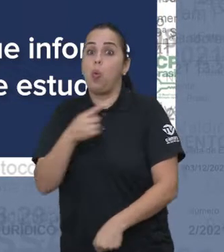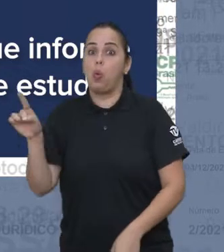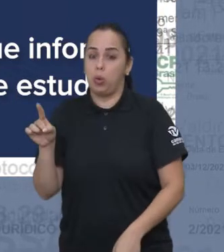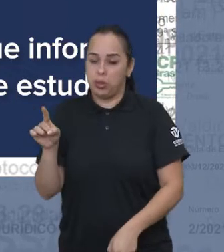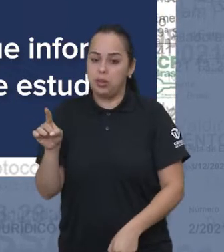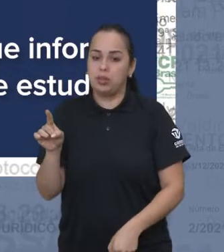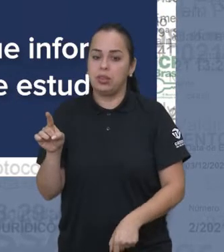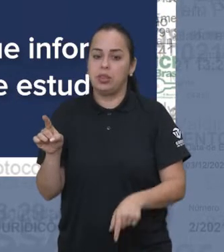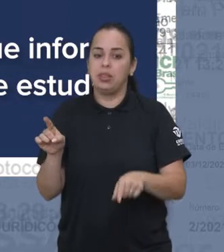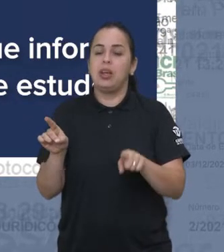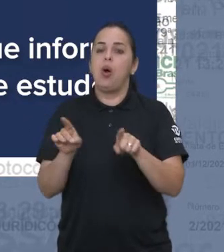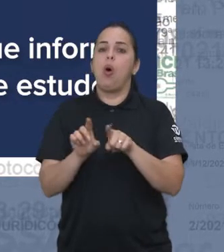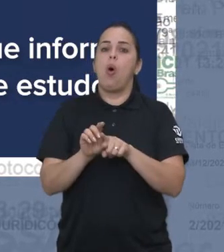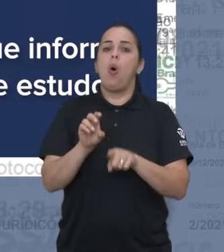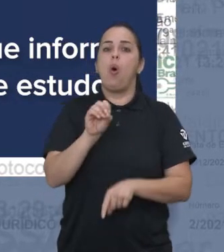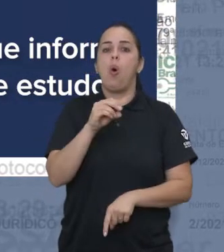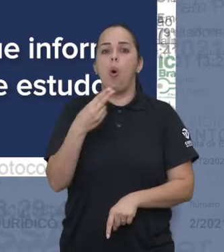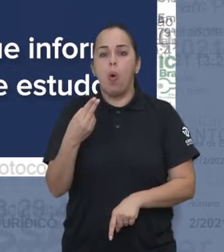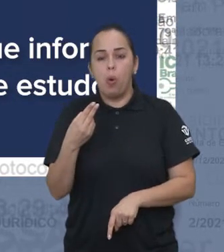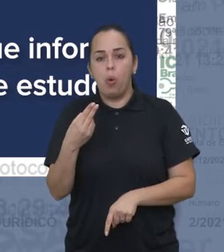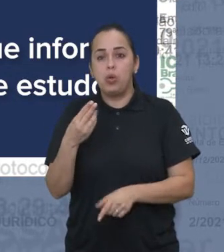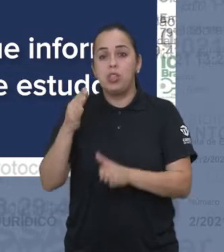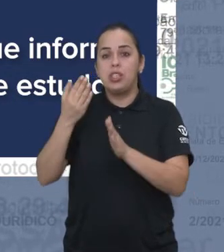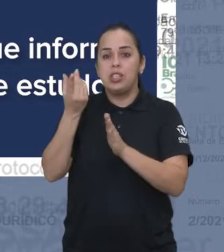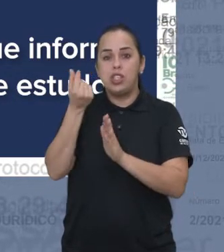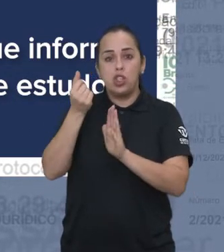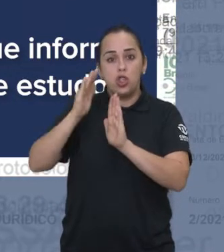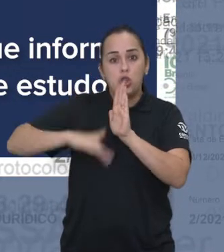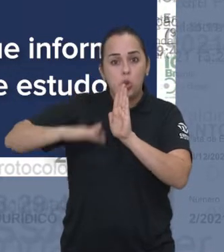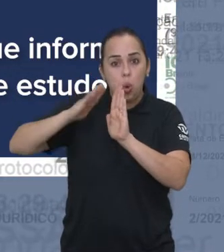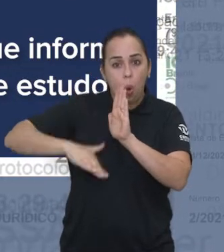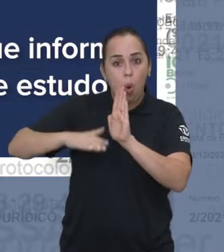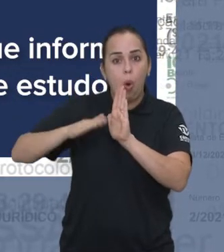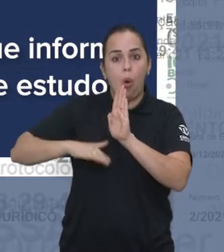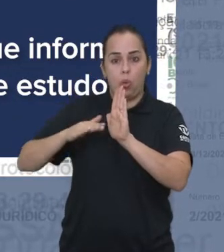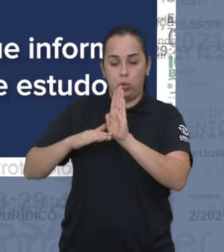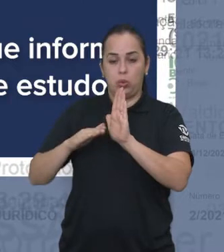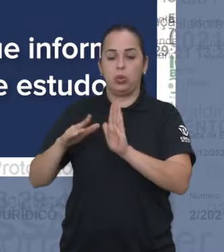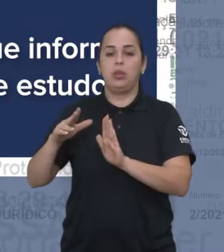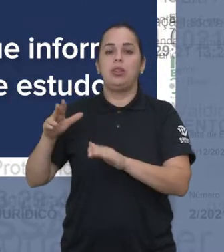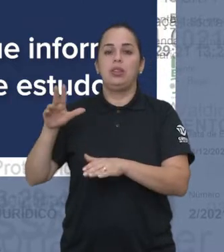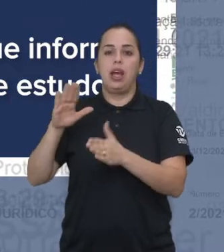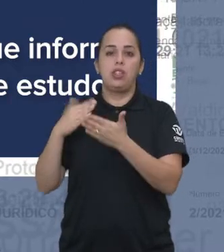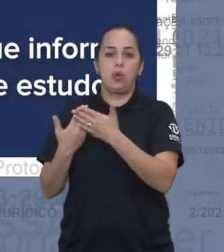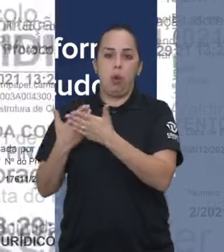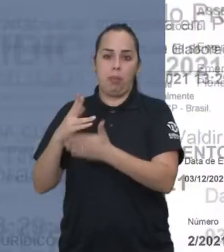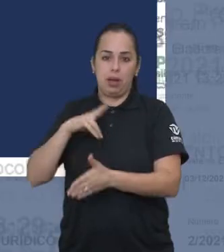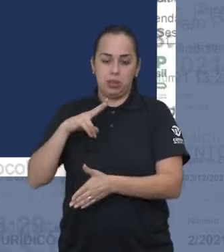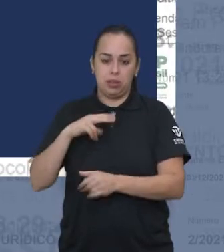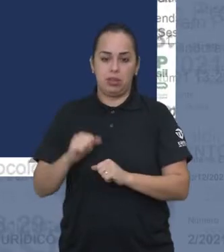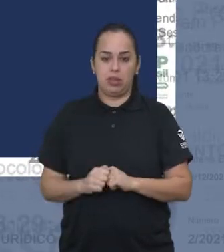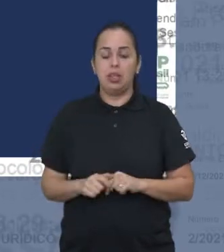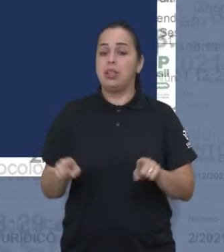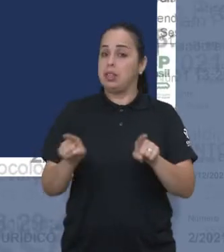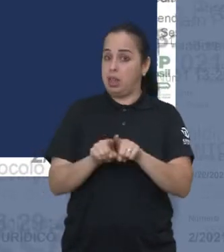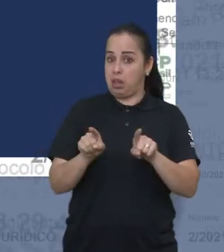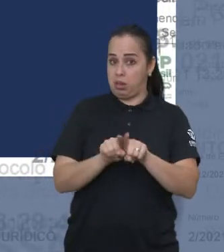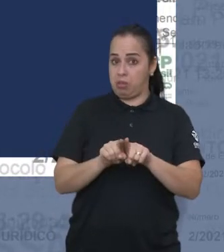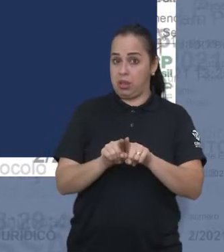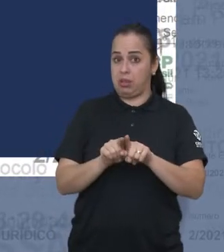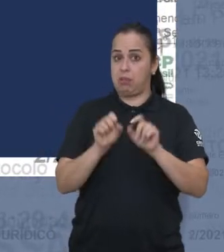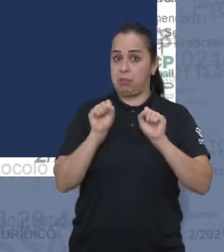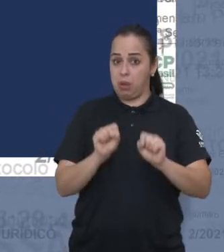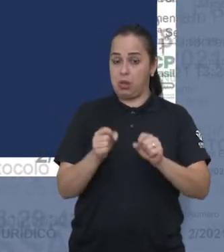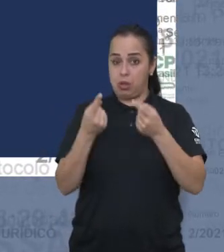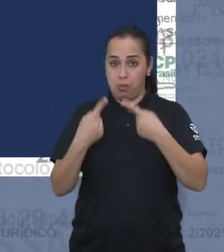último ano do ensino médio na rede pública ou ter bolsa integral em alguma instituição de ensino da rede privada a proposta